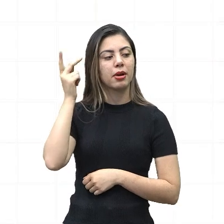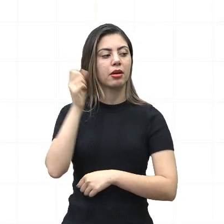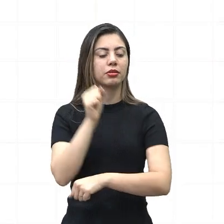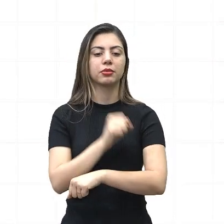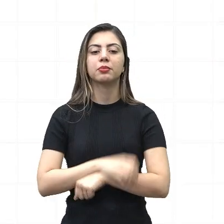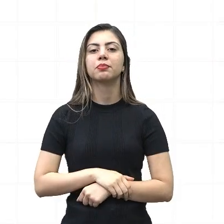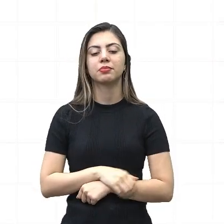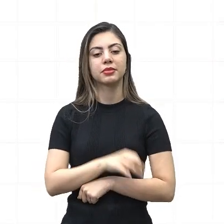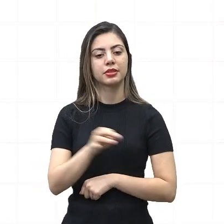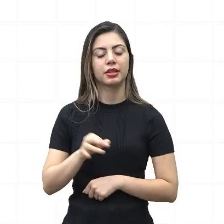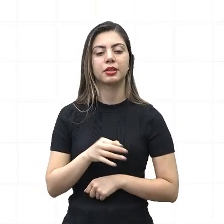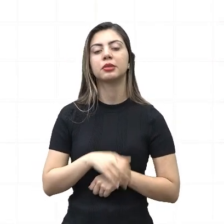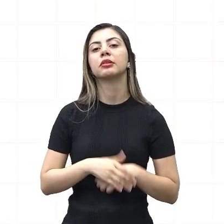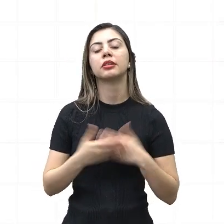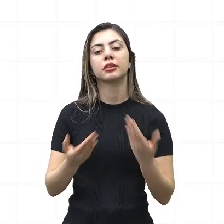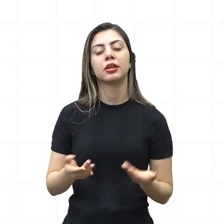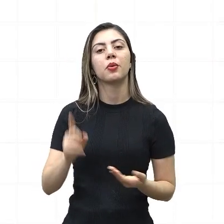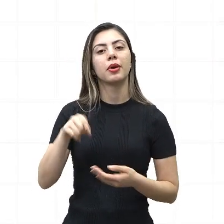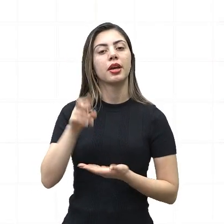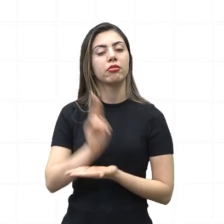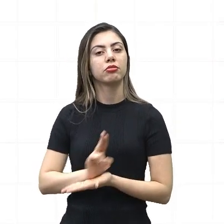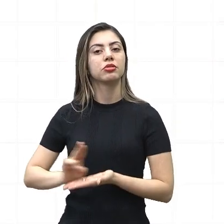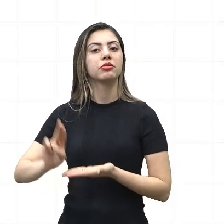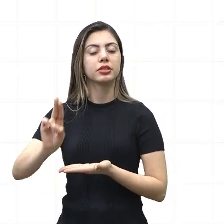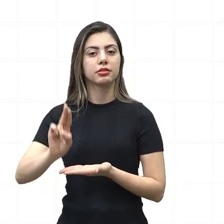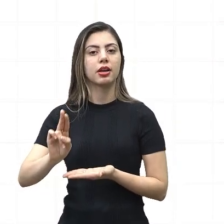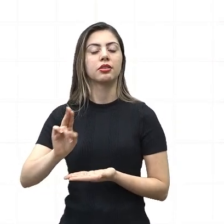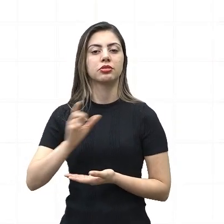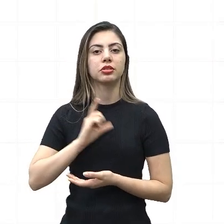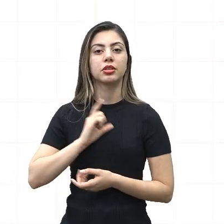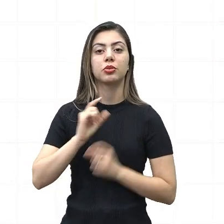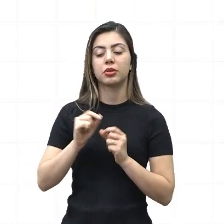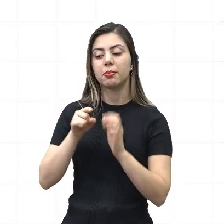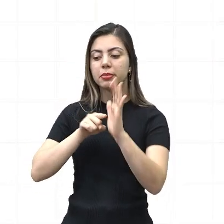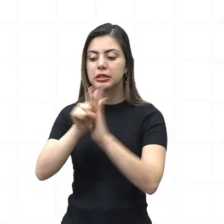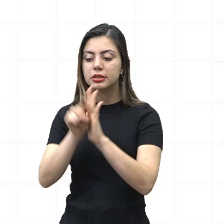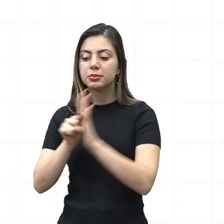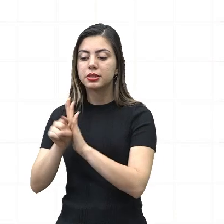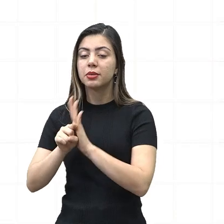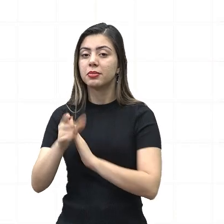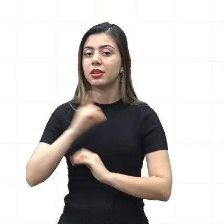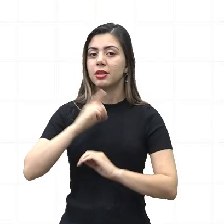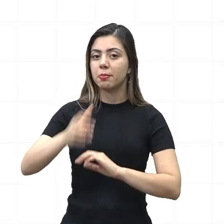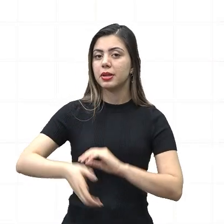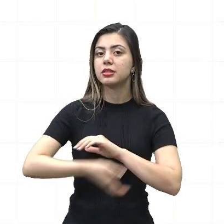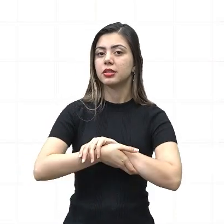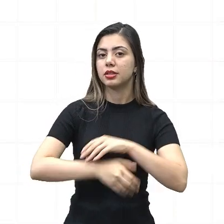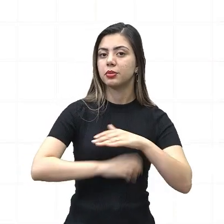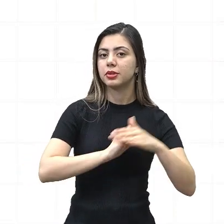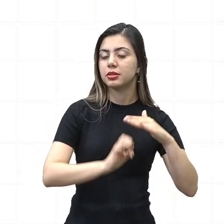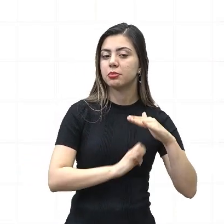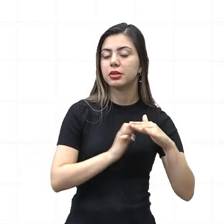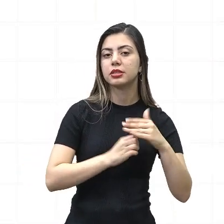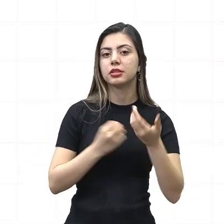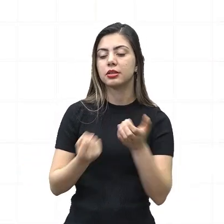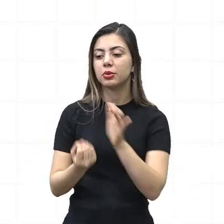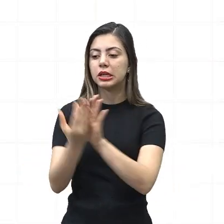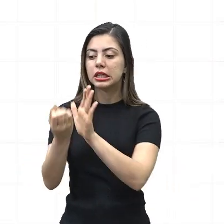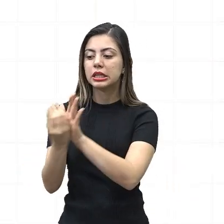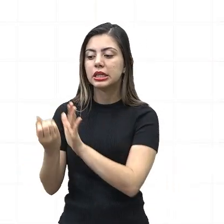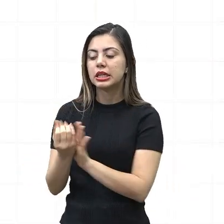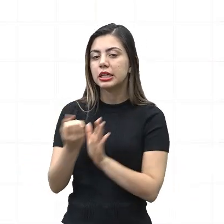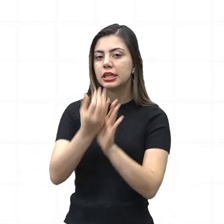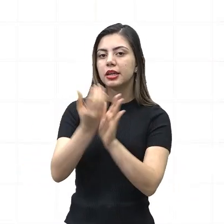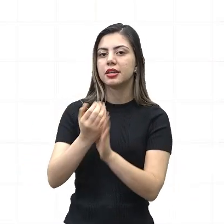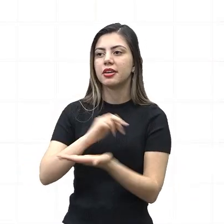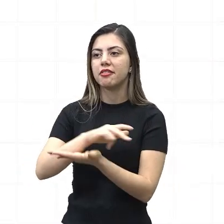tem universidades, né, que as pesquisas vão sendo realizadas em parceria com as empresas e vão gerando novas formas de